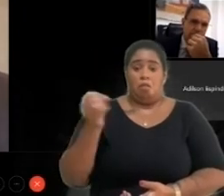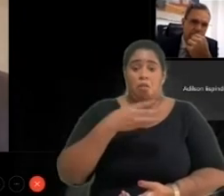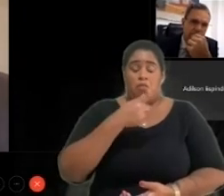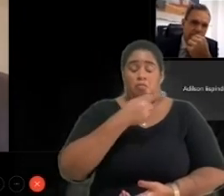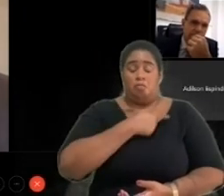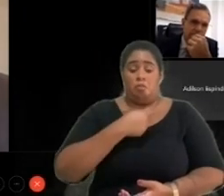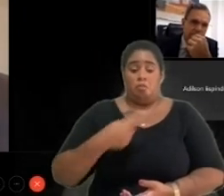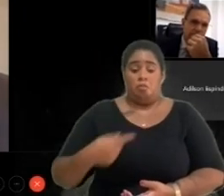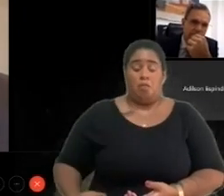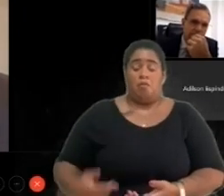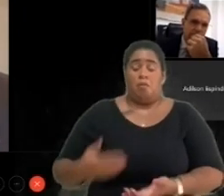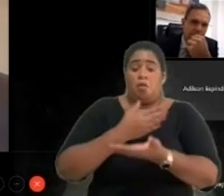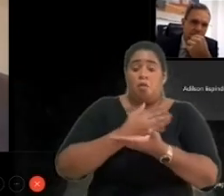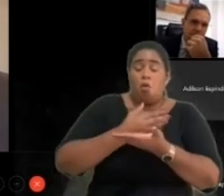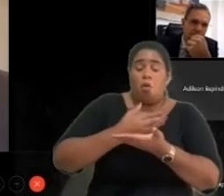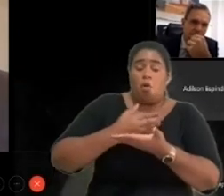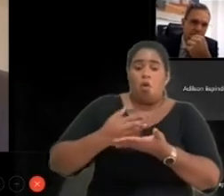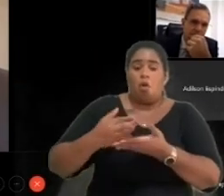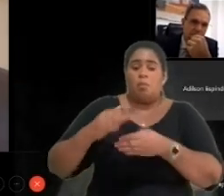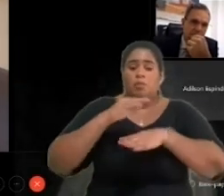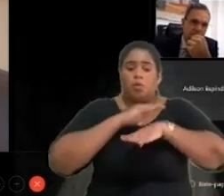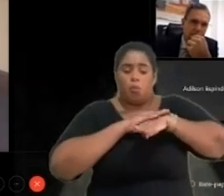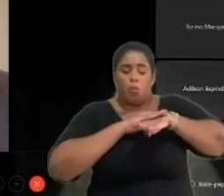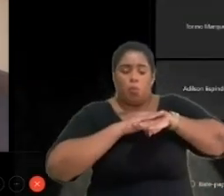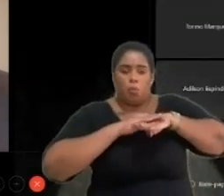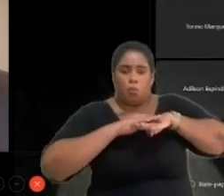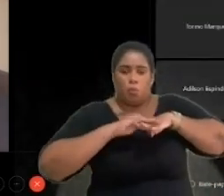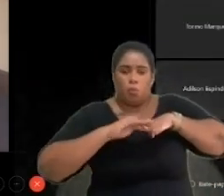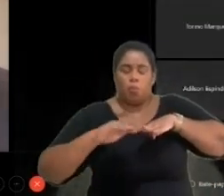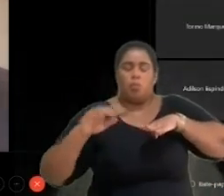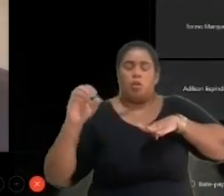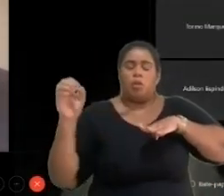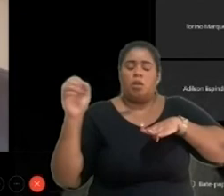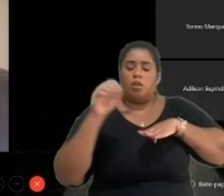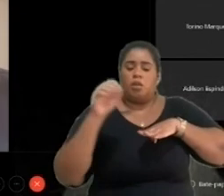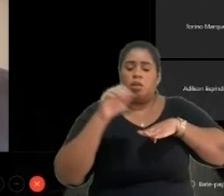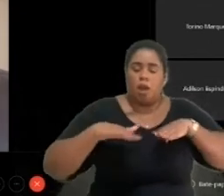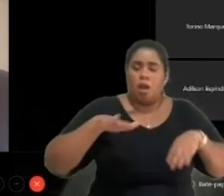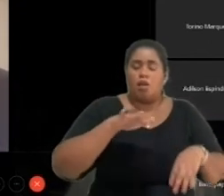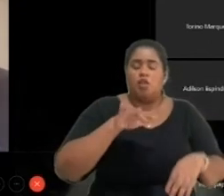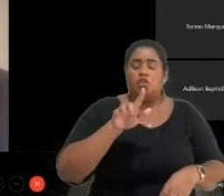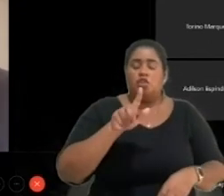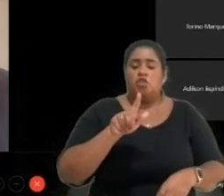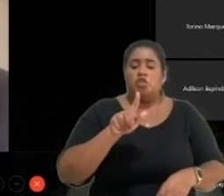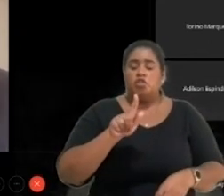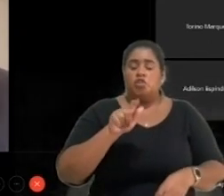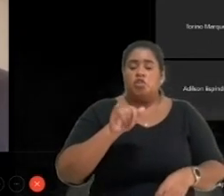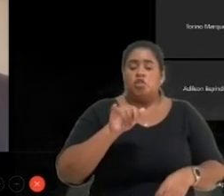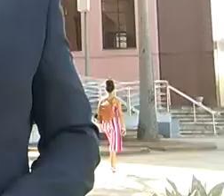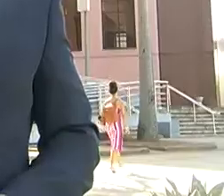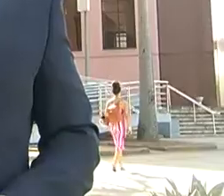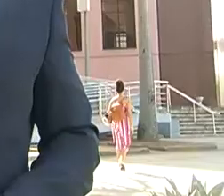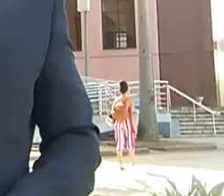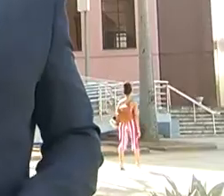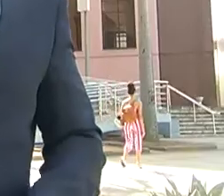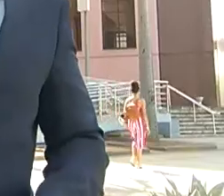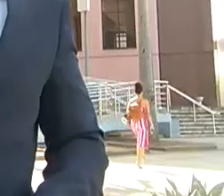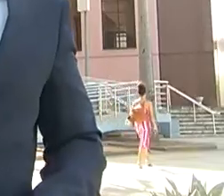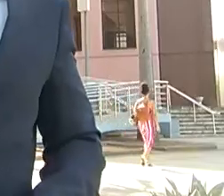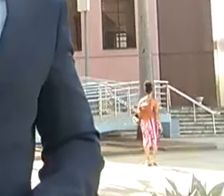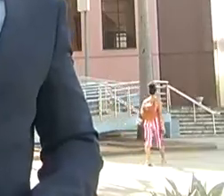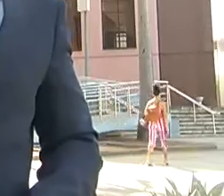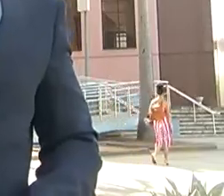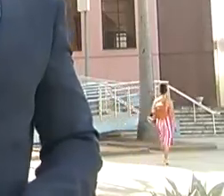de Gironda, a fábrica de cimento, com acesso a Alto Moledo até Itaoca. O tema